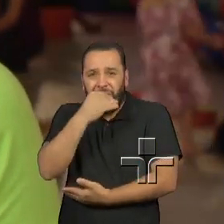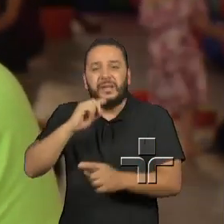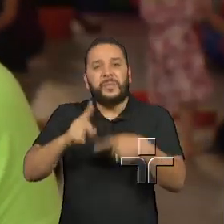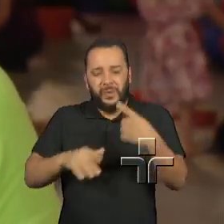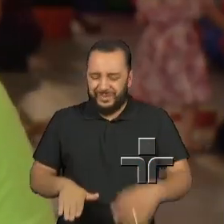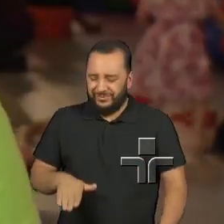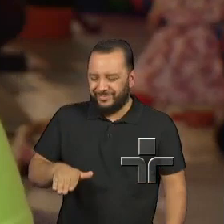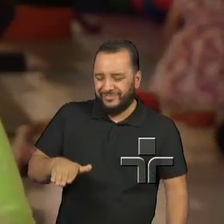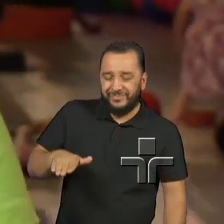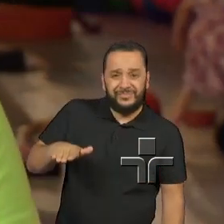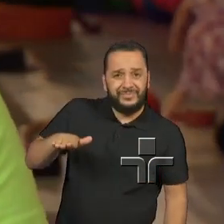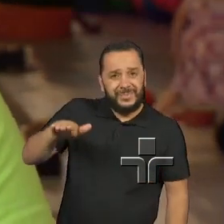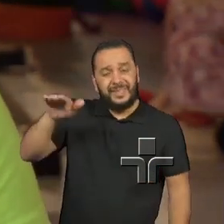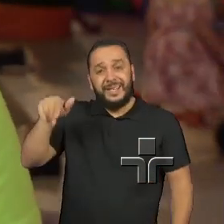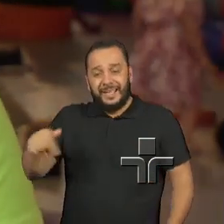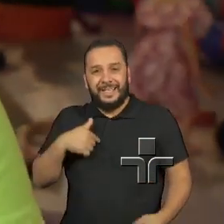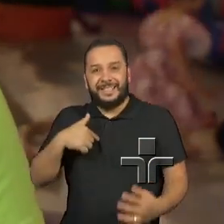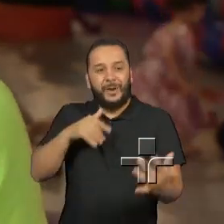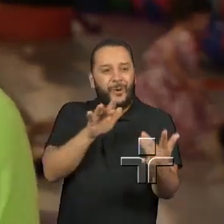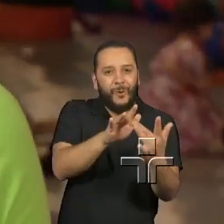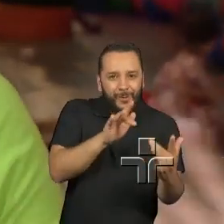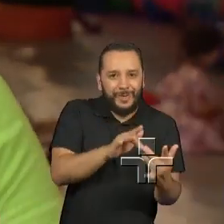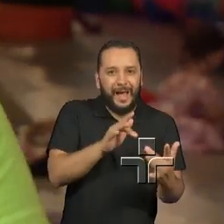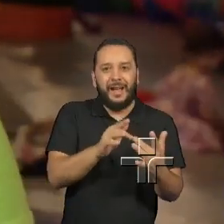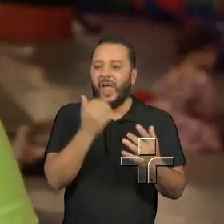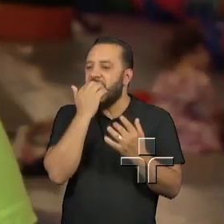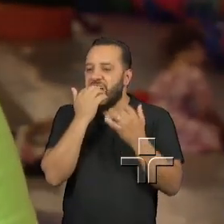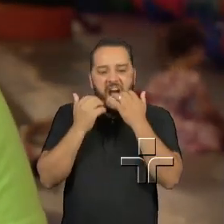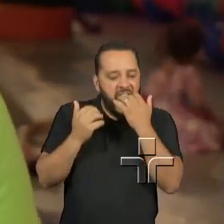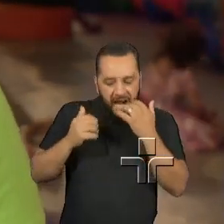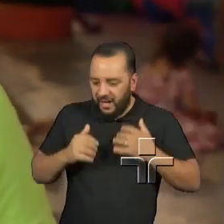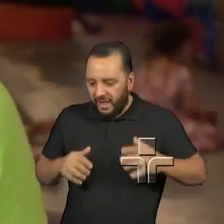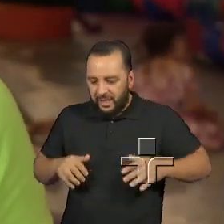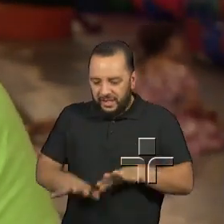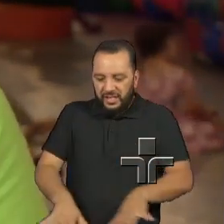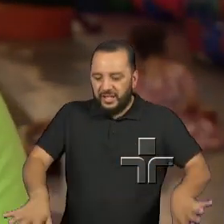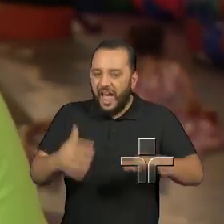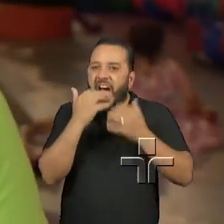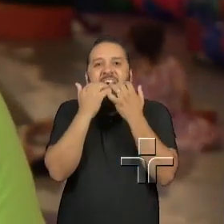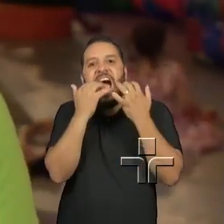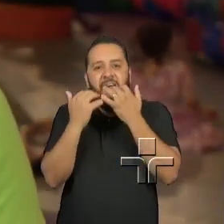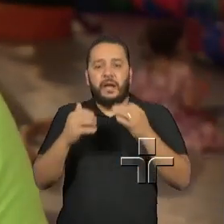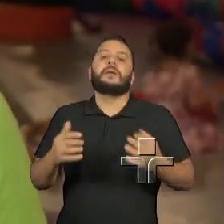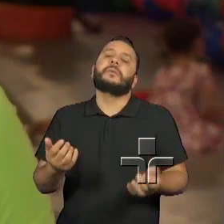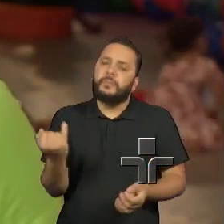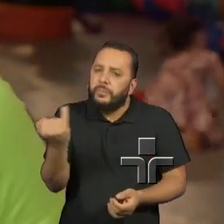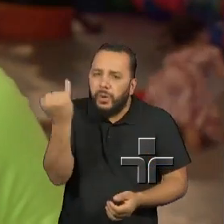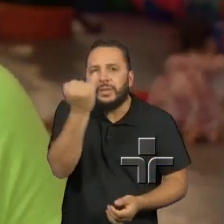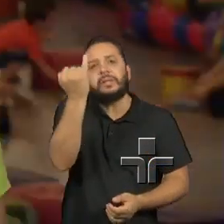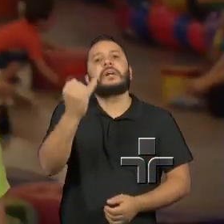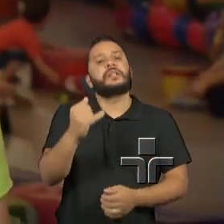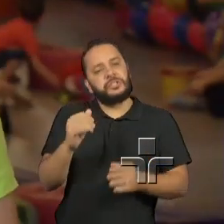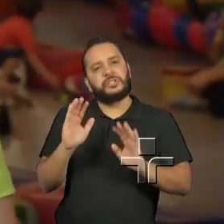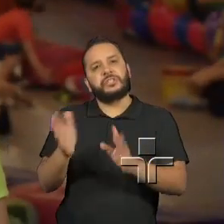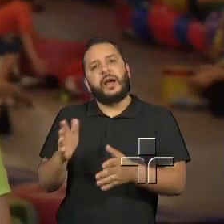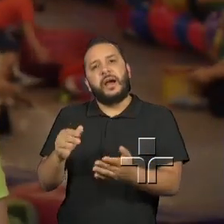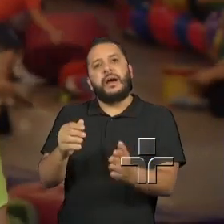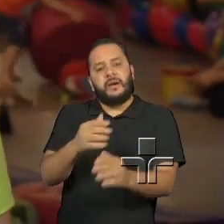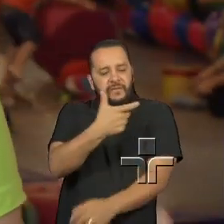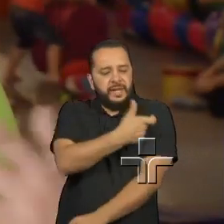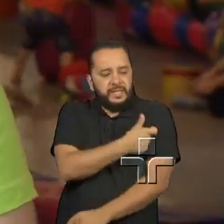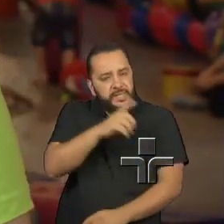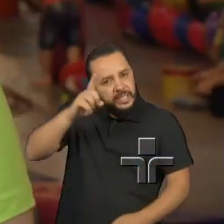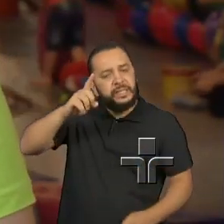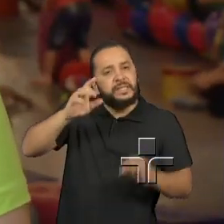crescendo, né, eles começam a ter contato, põe a mão na boca, põe a mão no chão, e aí é muito importante ter todas as vacinas em dia pra não ter nenhum problema. Então acho que toda